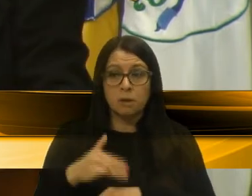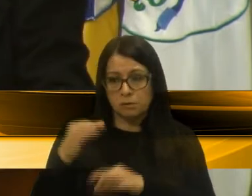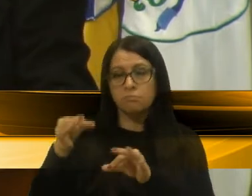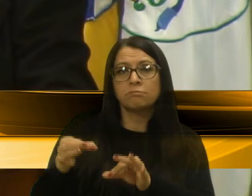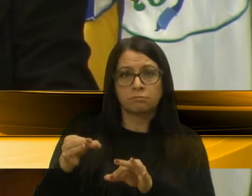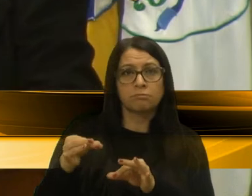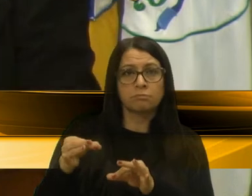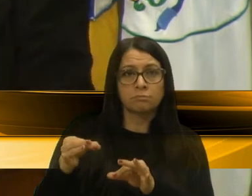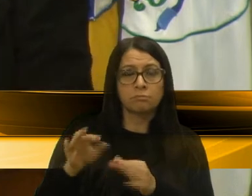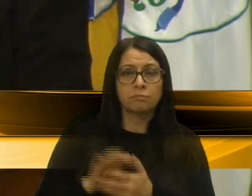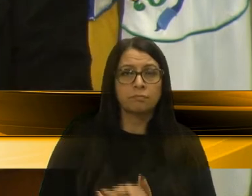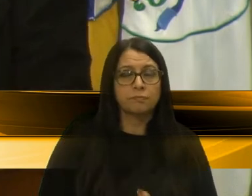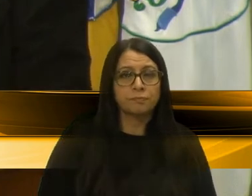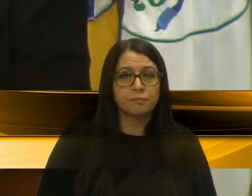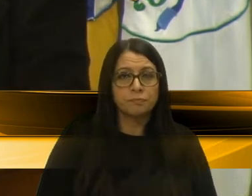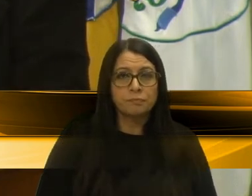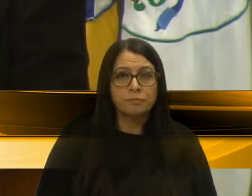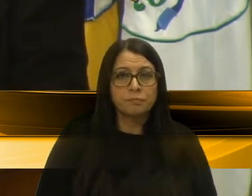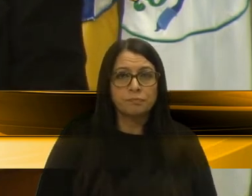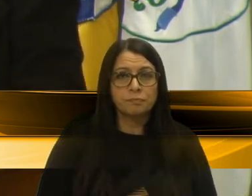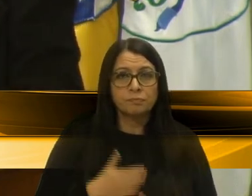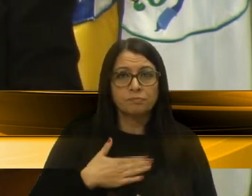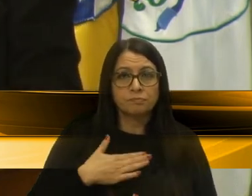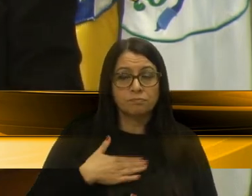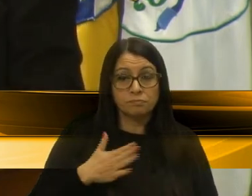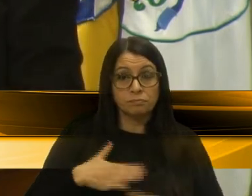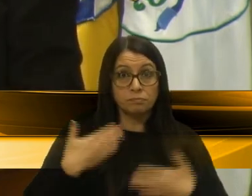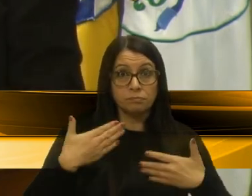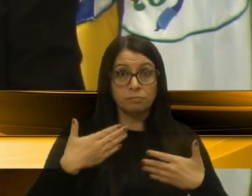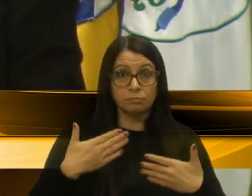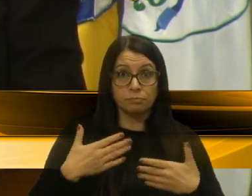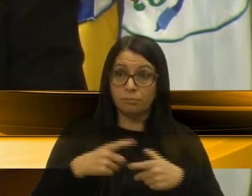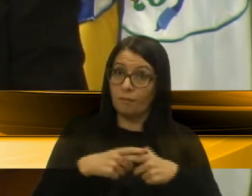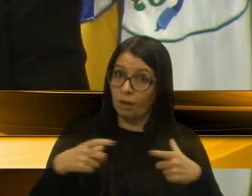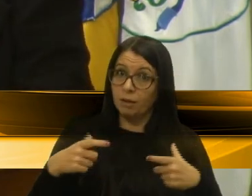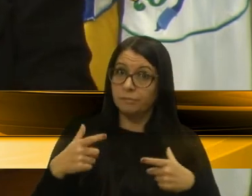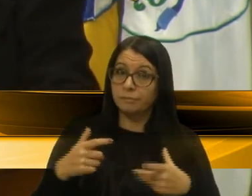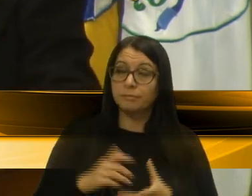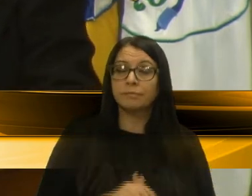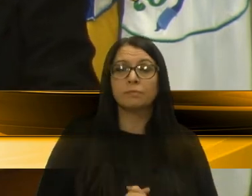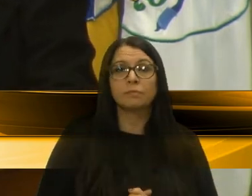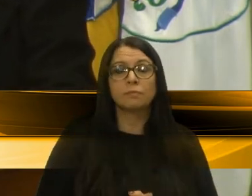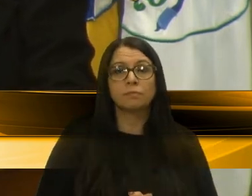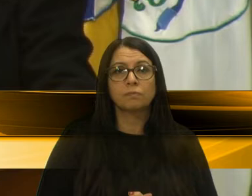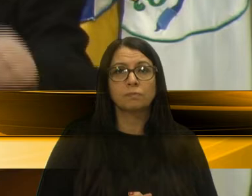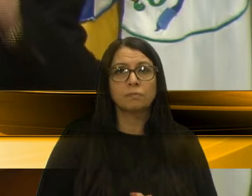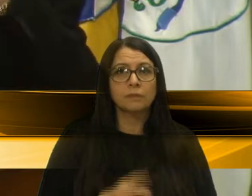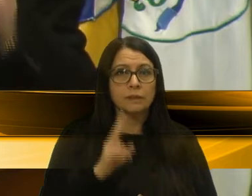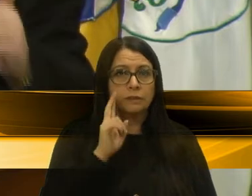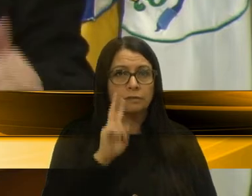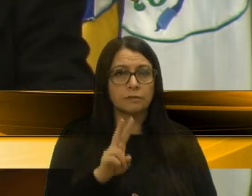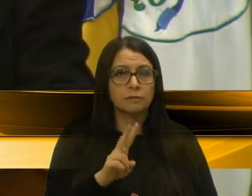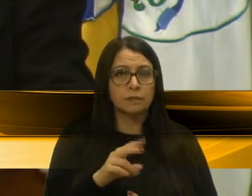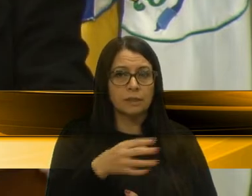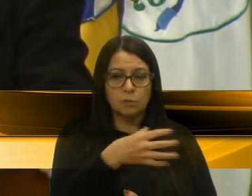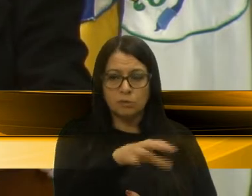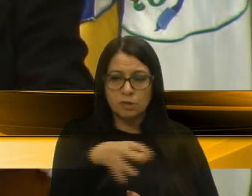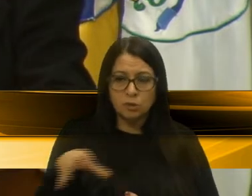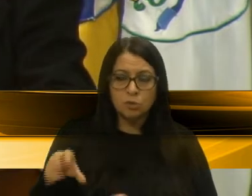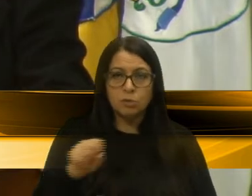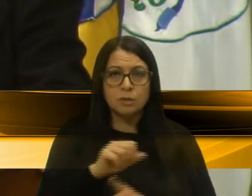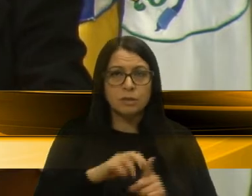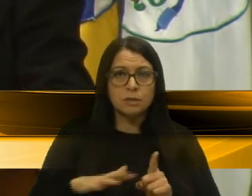corretos. E a minha surpresa maior é ver que setores da